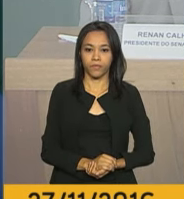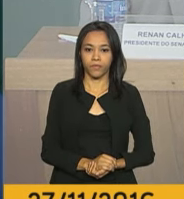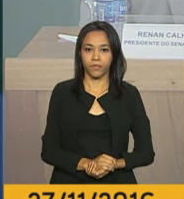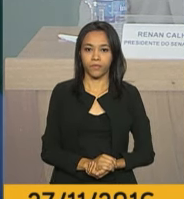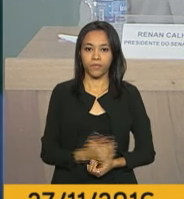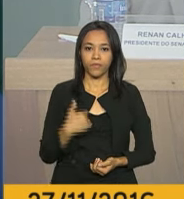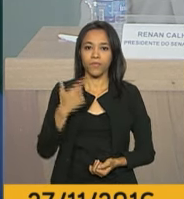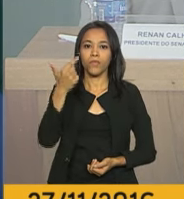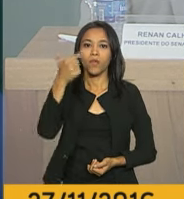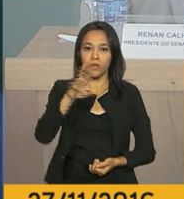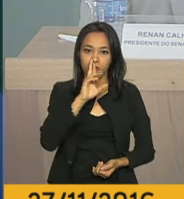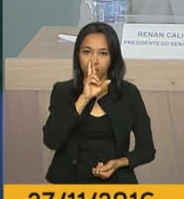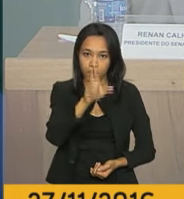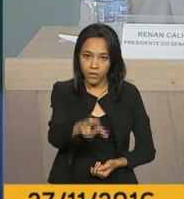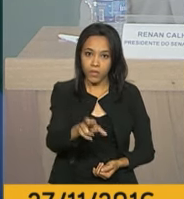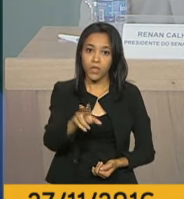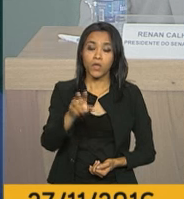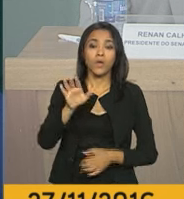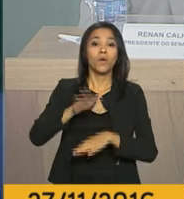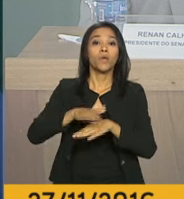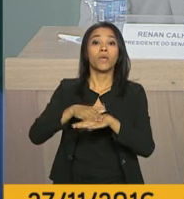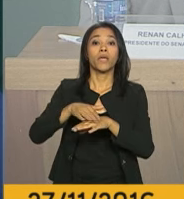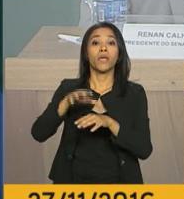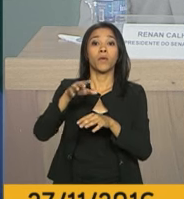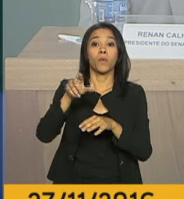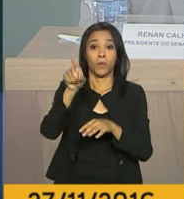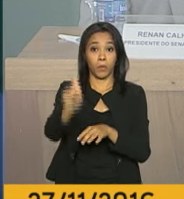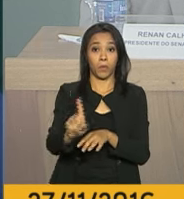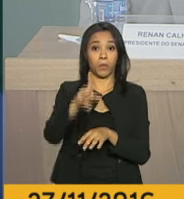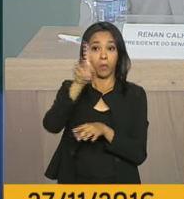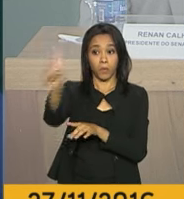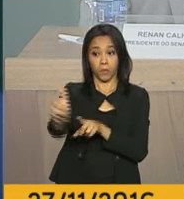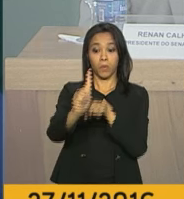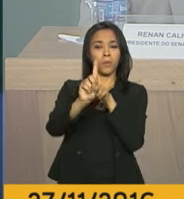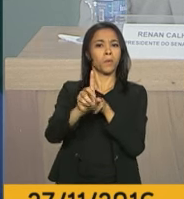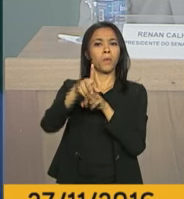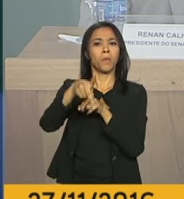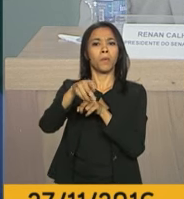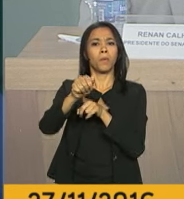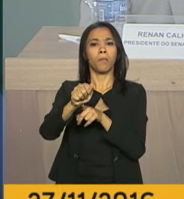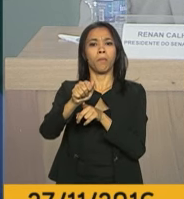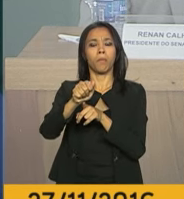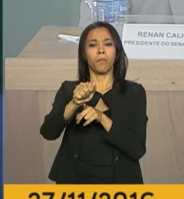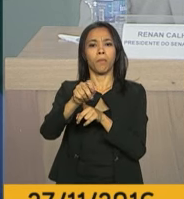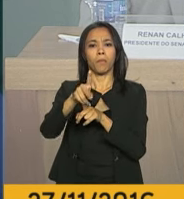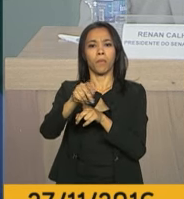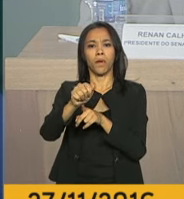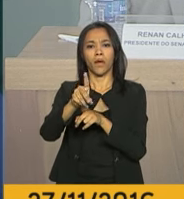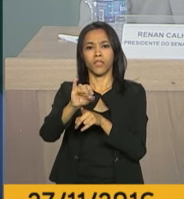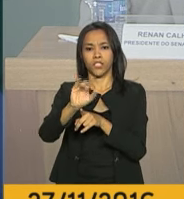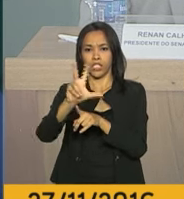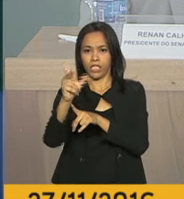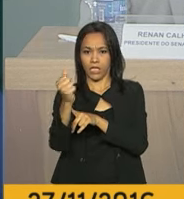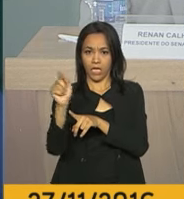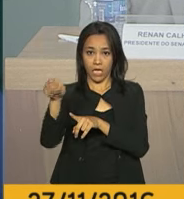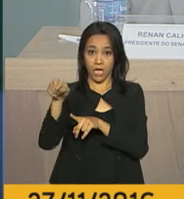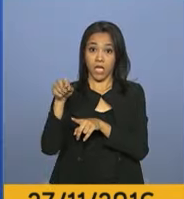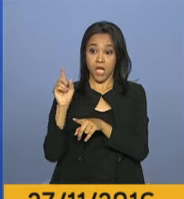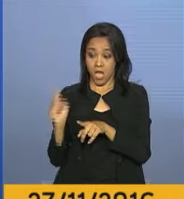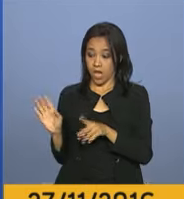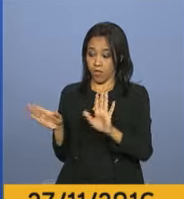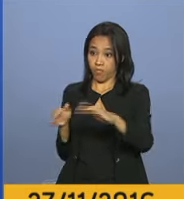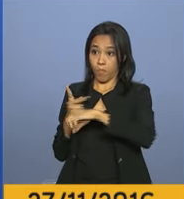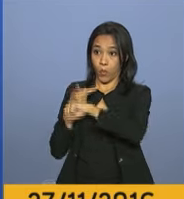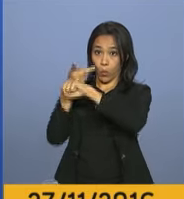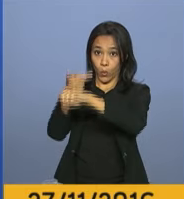Ah, eu vou. Não, o que o Padilha fez foi exatamente o que, de alguma maneira, eu disse quando. Porque ele conversou com o Padilha